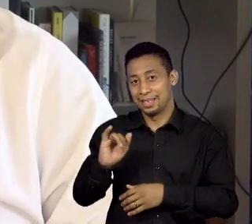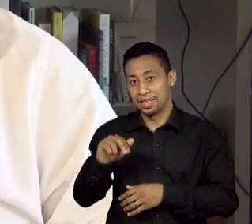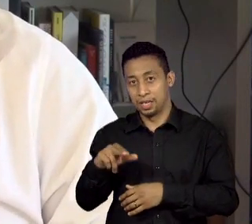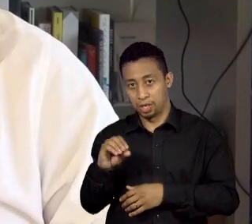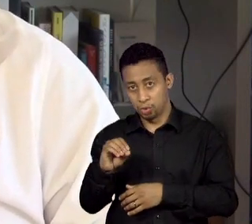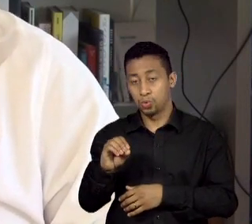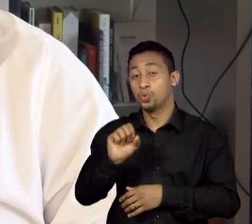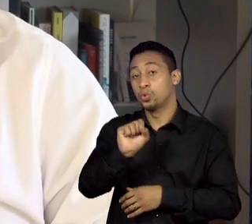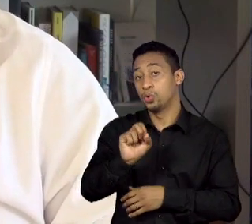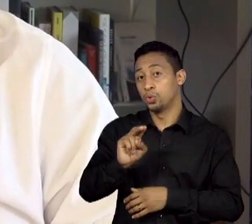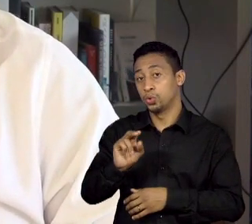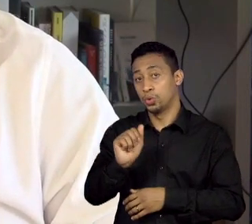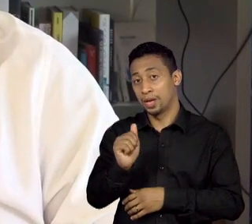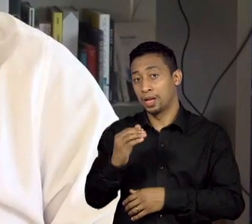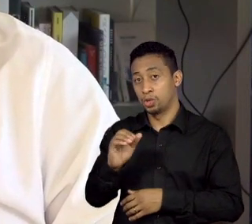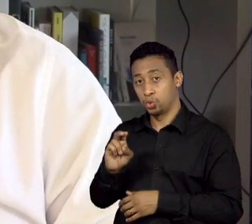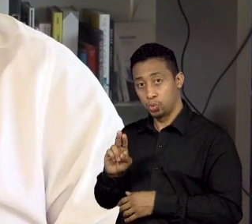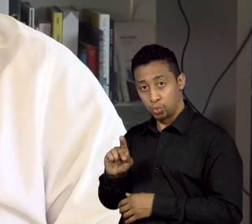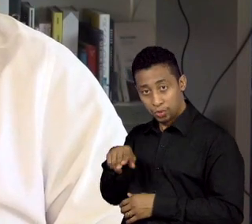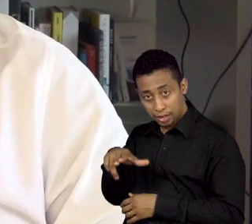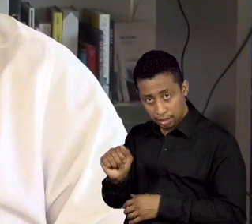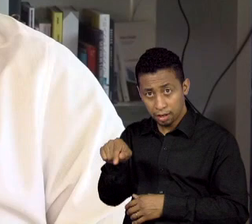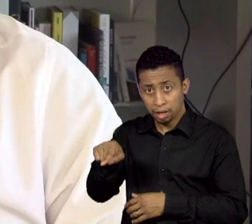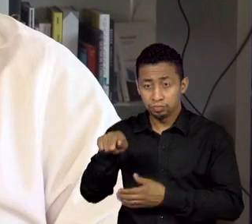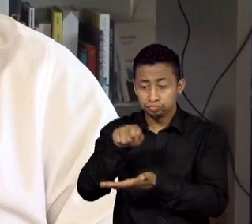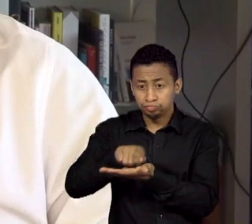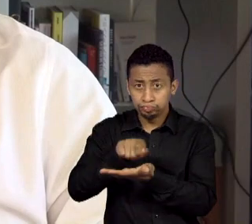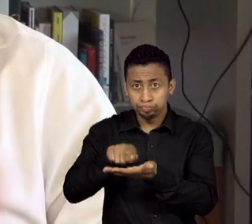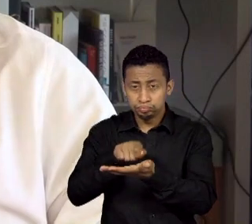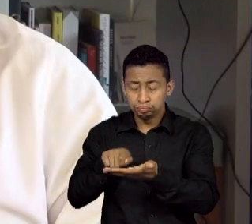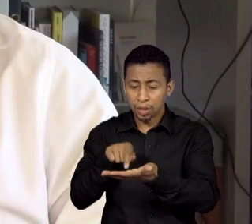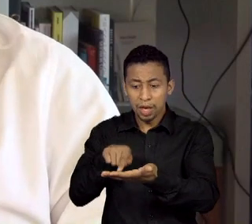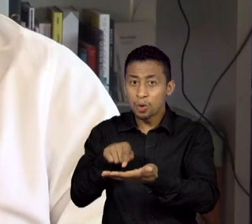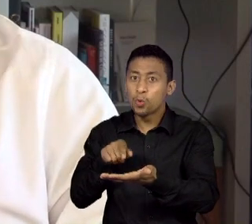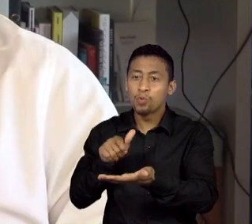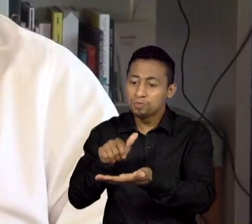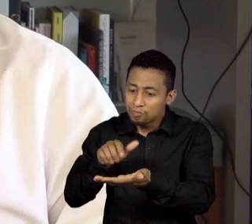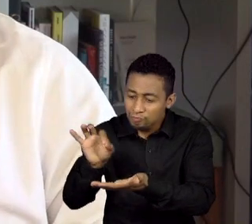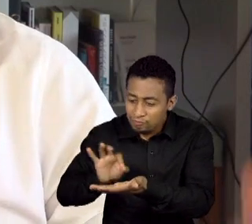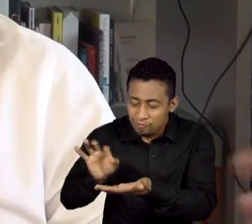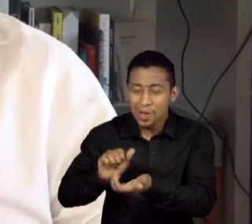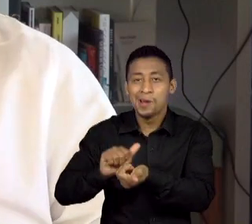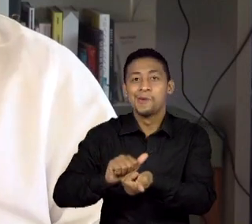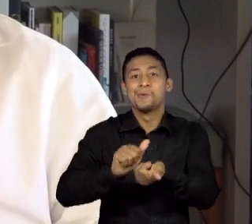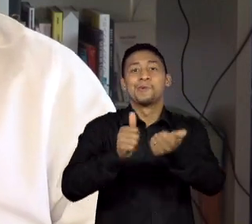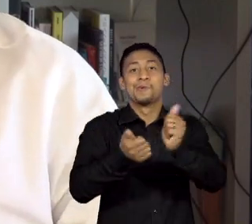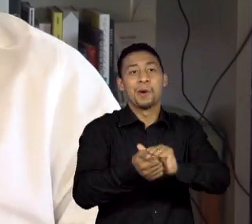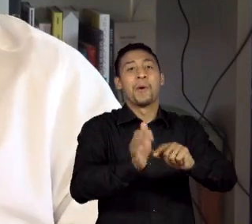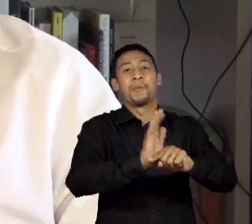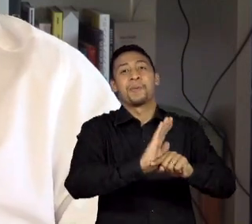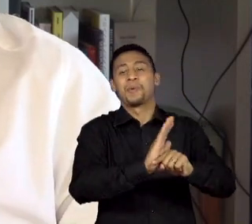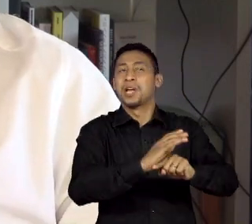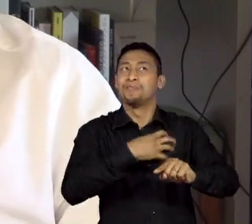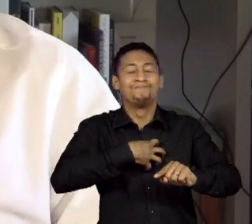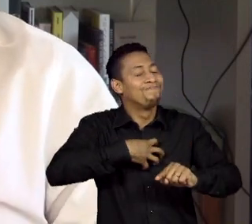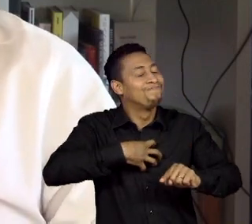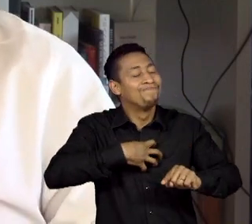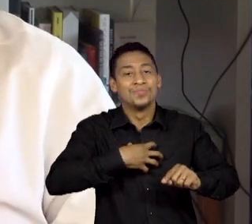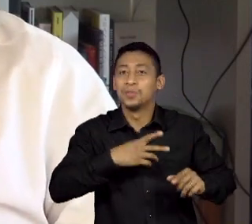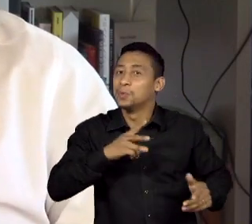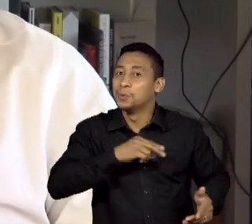Imagina, ele, a partir do livro dele eu fiz talvez a coisa mais importante da minha carreira para os espectadores,